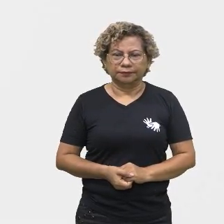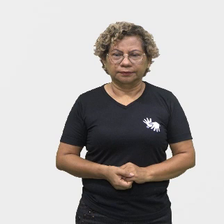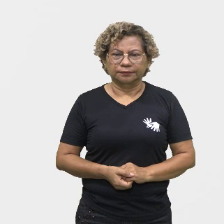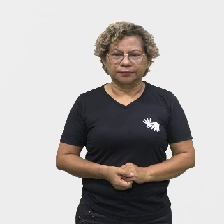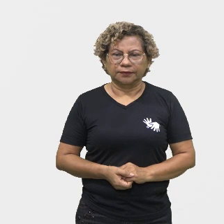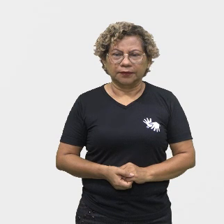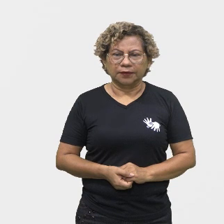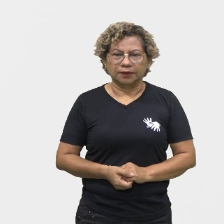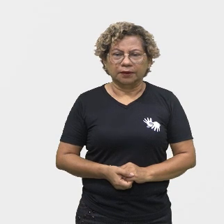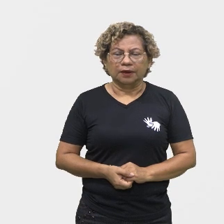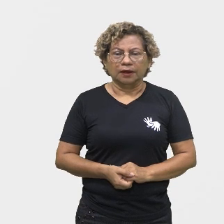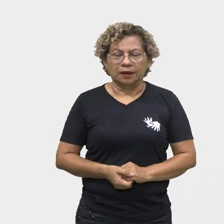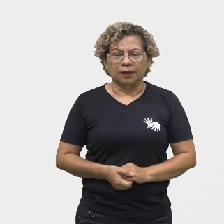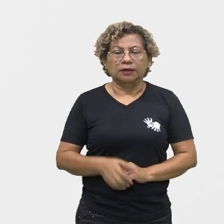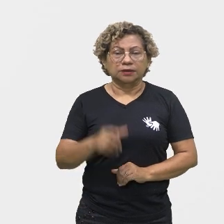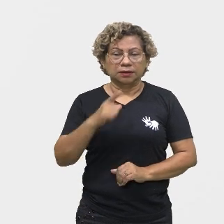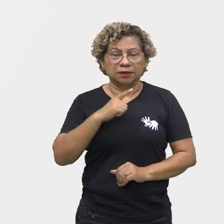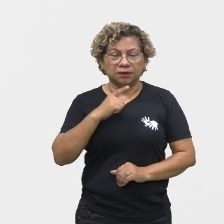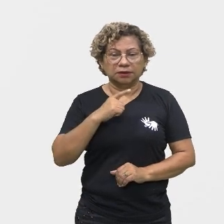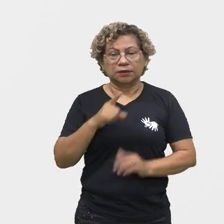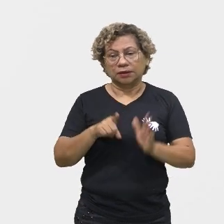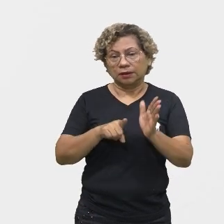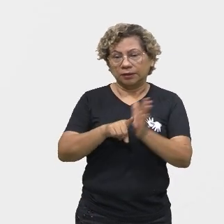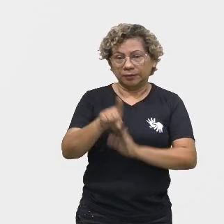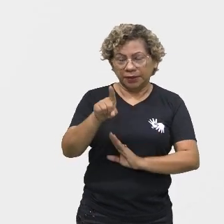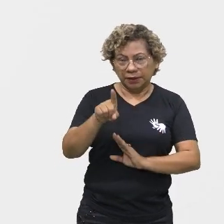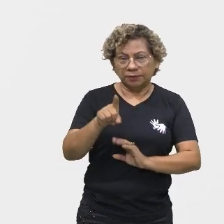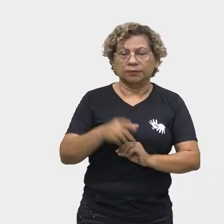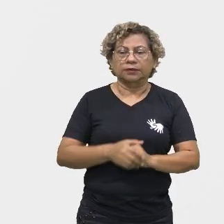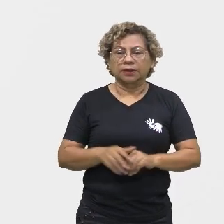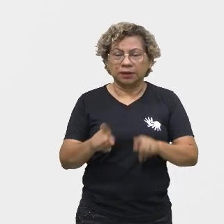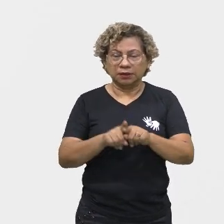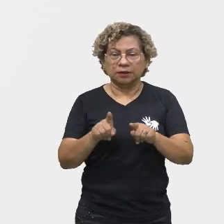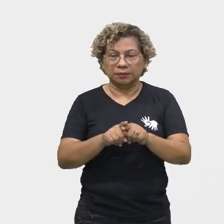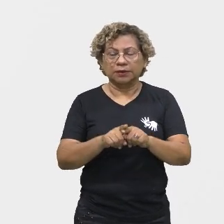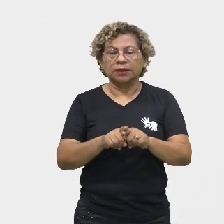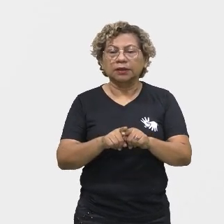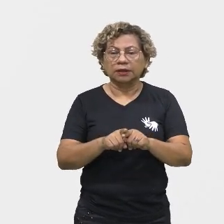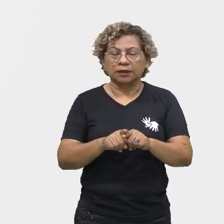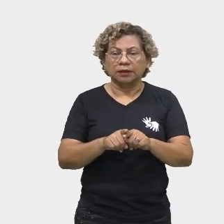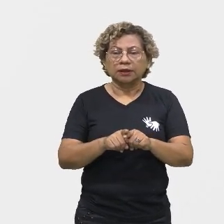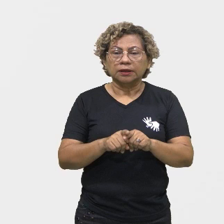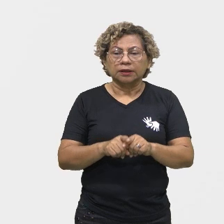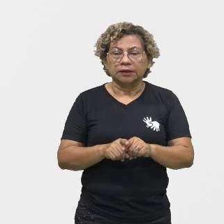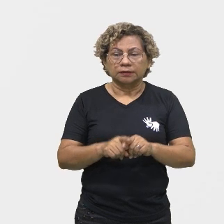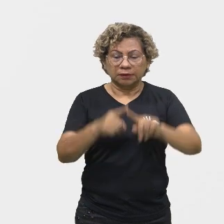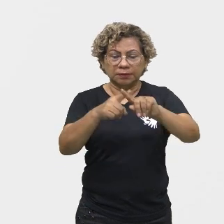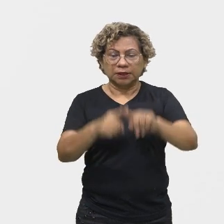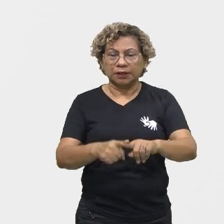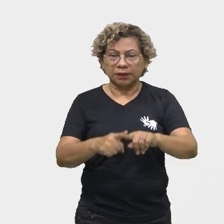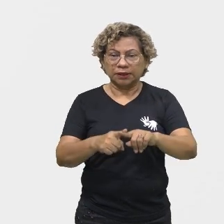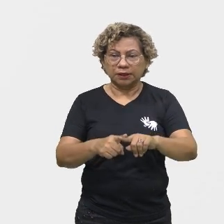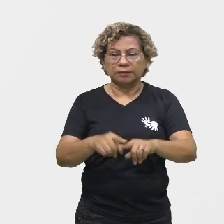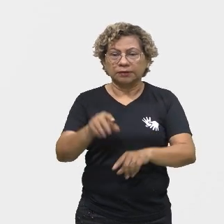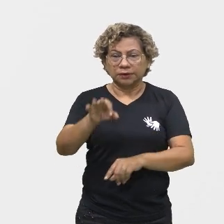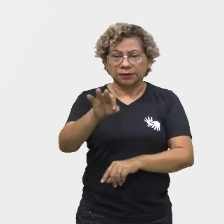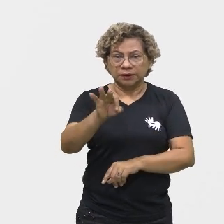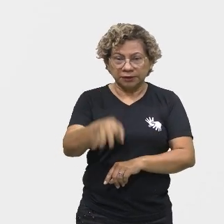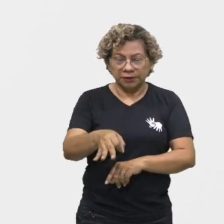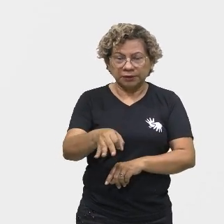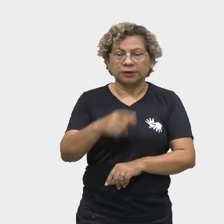Então, na questão número 8, nós temos o seguinte, também do Semeando 2021, né? A única alternativa que apresenta uma frase